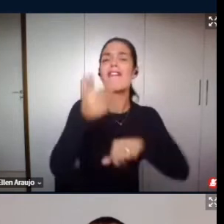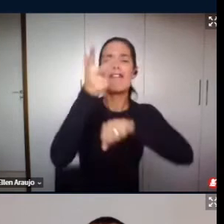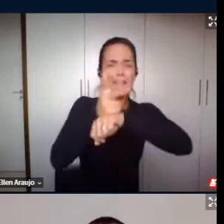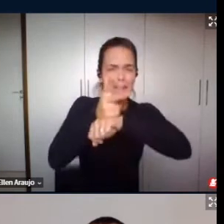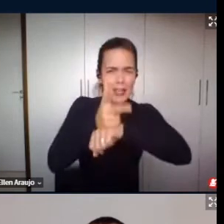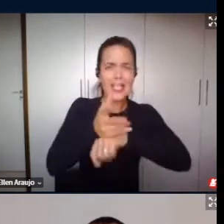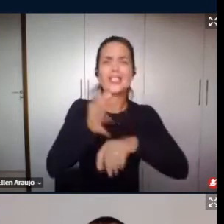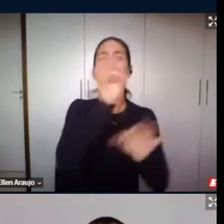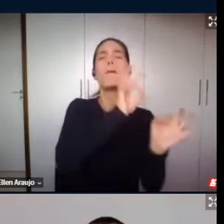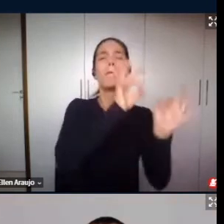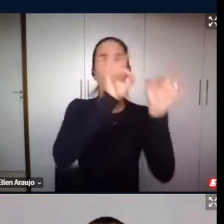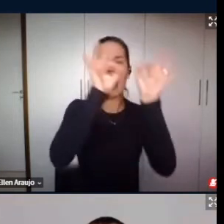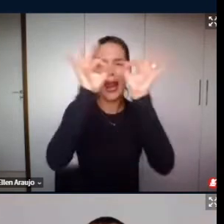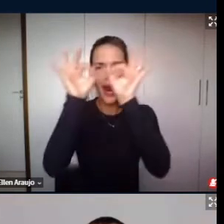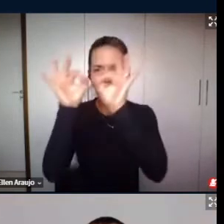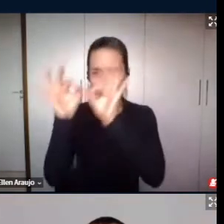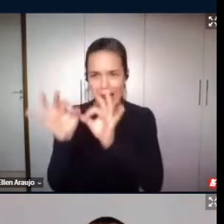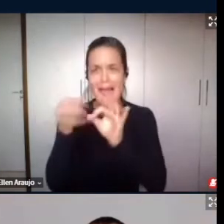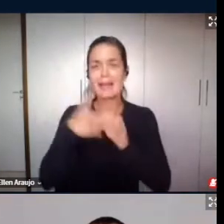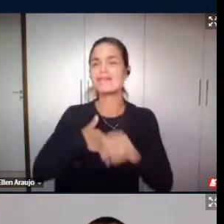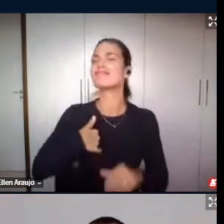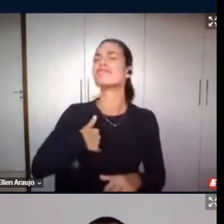eu fiz todo esse trabalho assim,